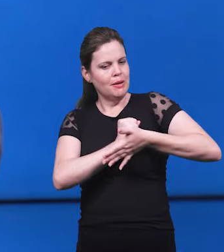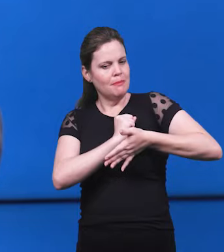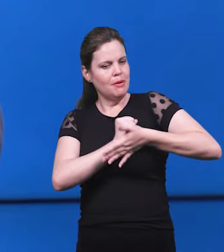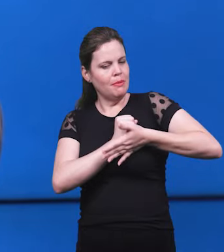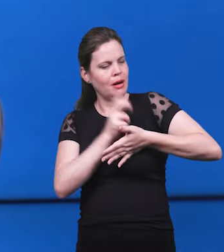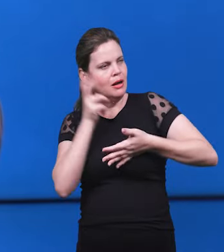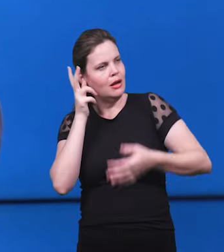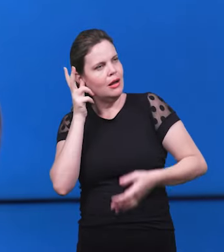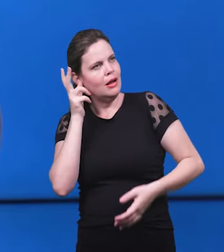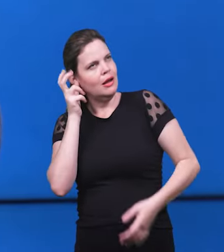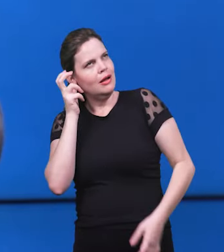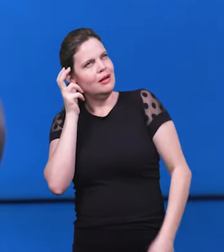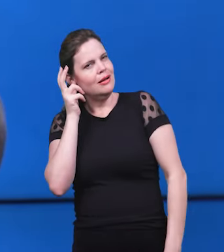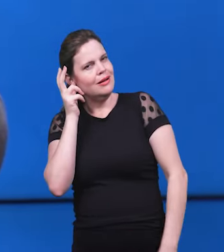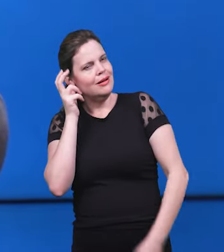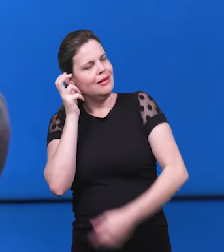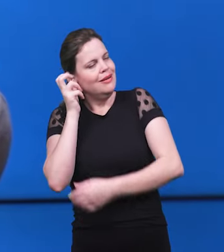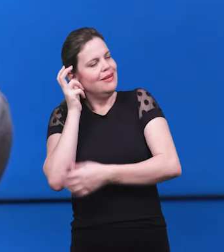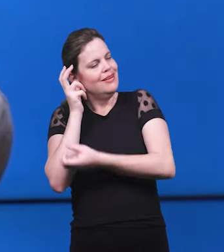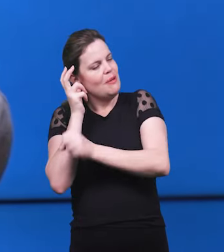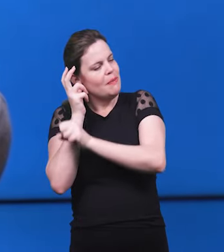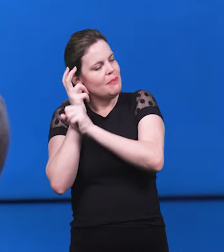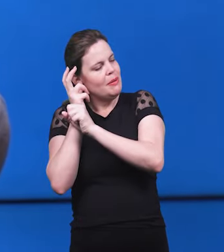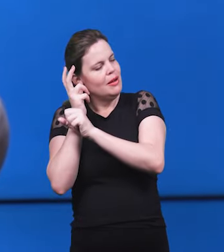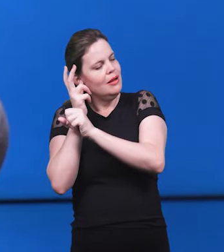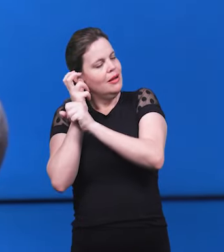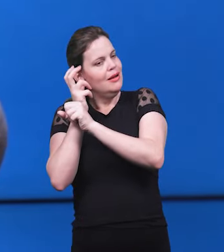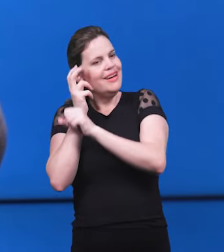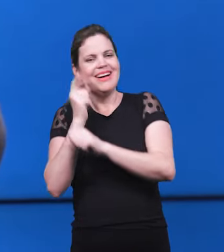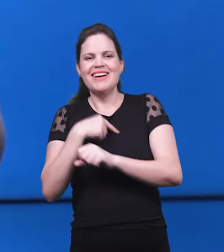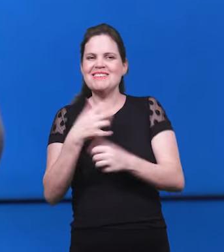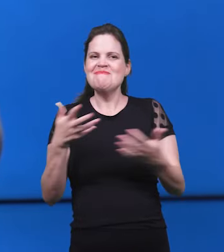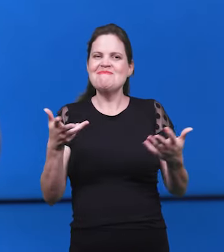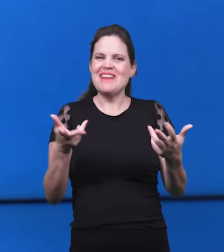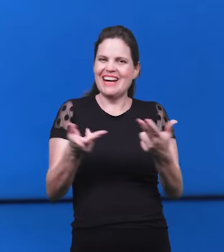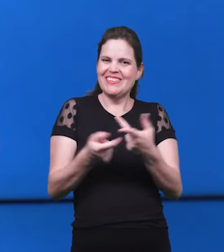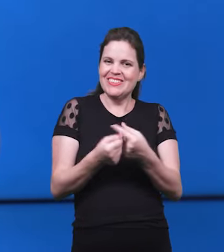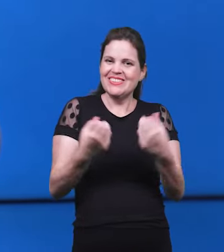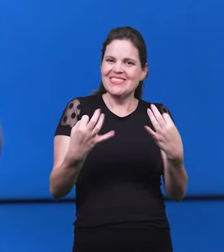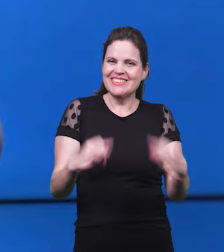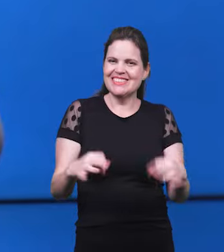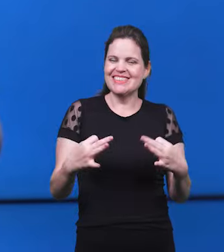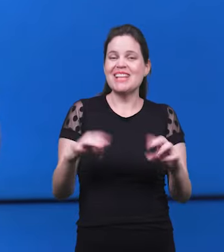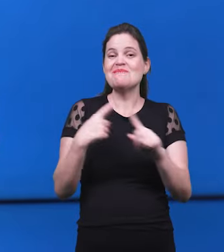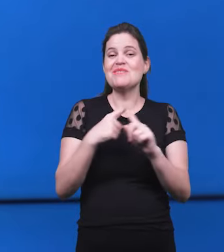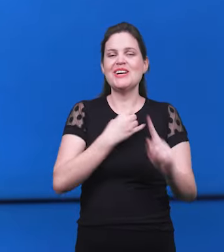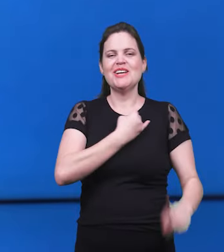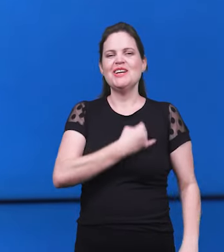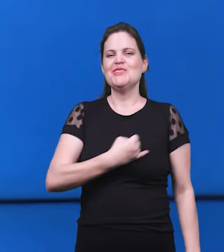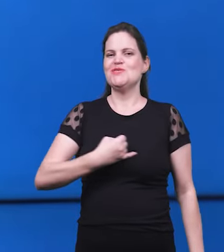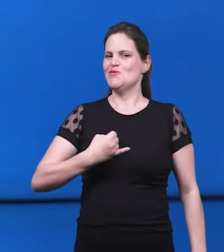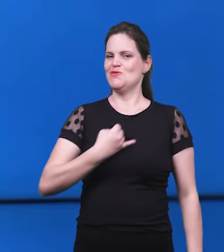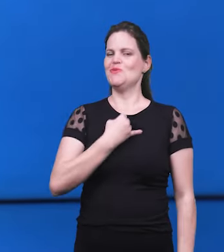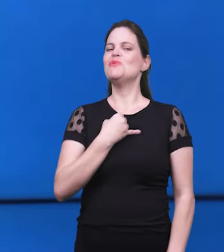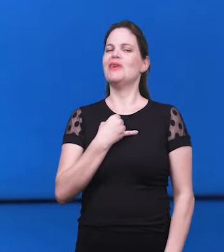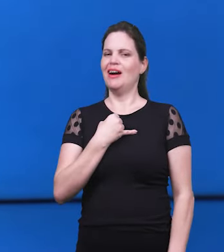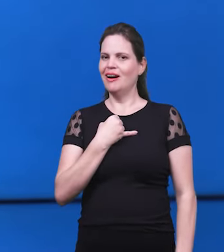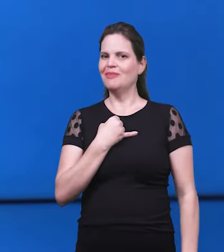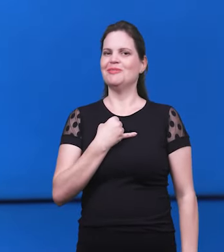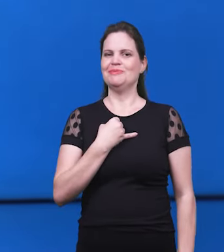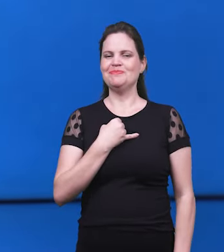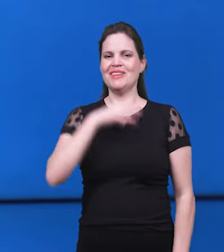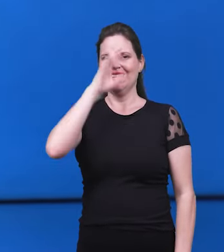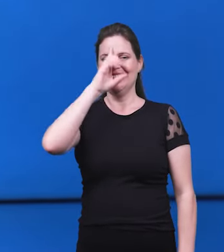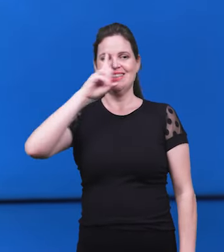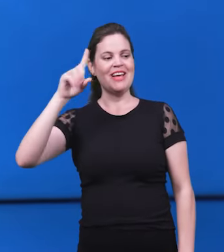ouvir as batidas do coração de Jesus. Uma passagem muito maravilhosa que tornou João realmente aquele